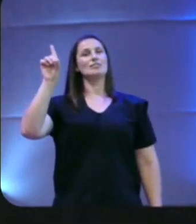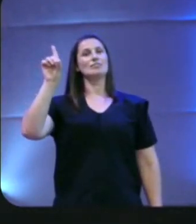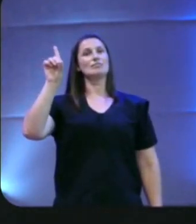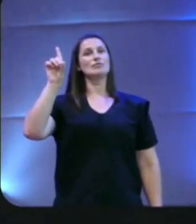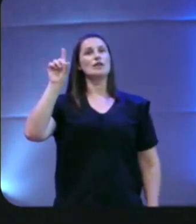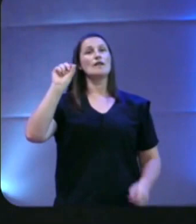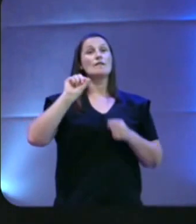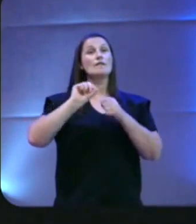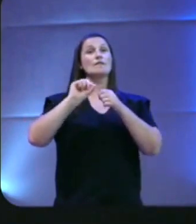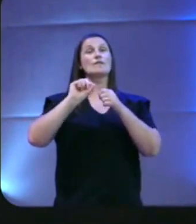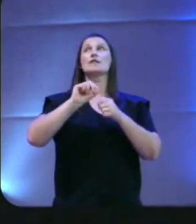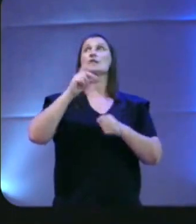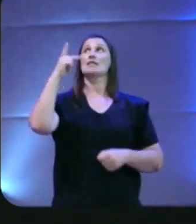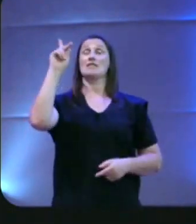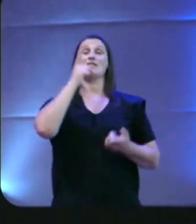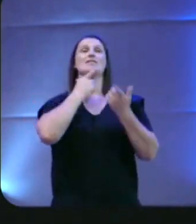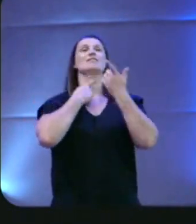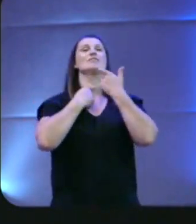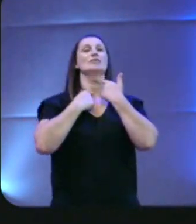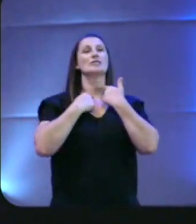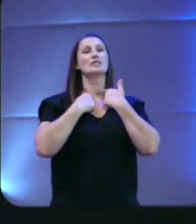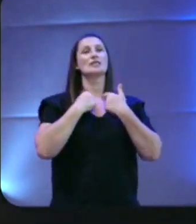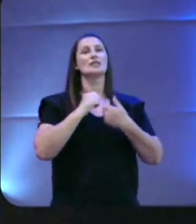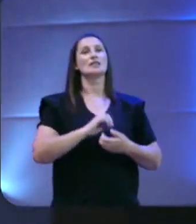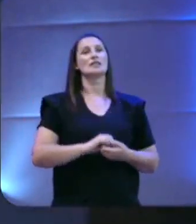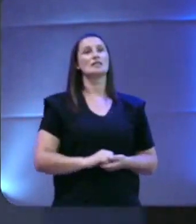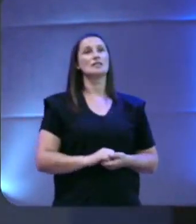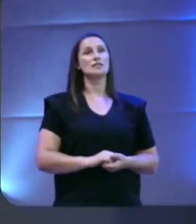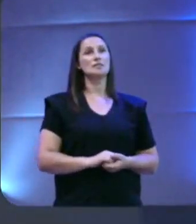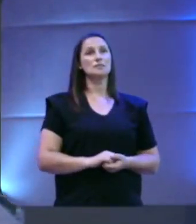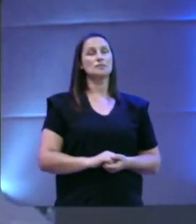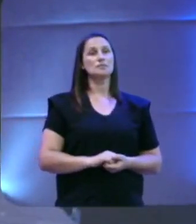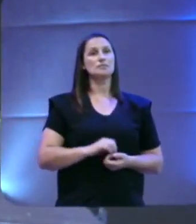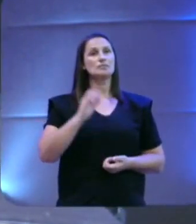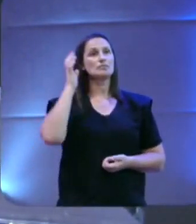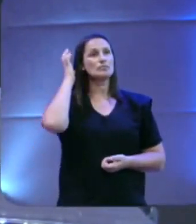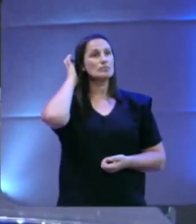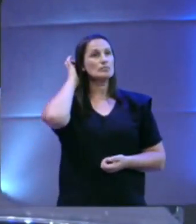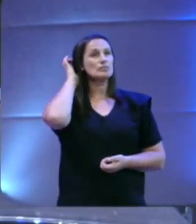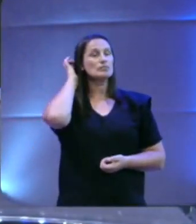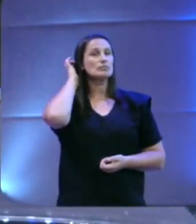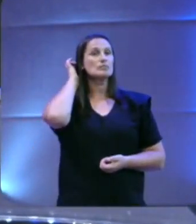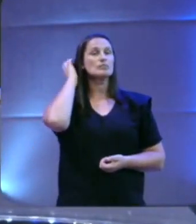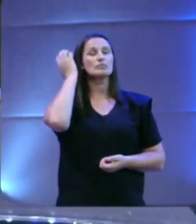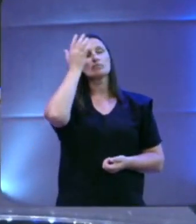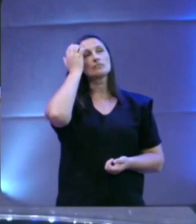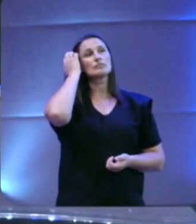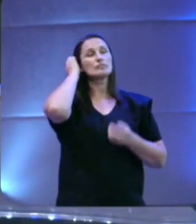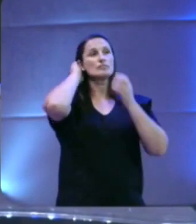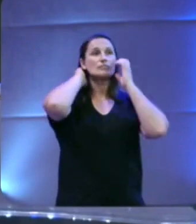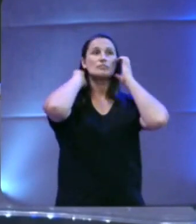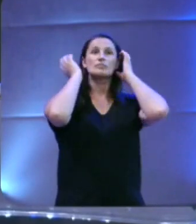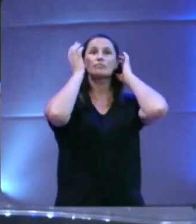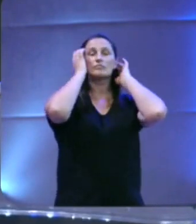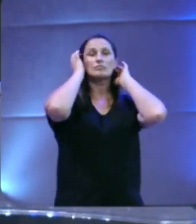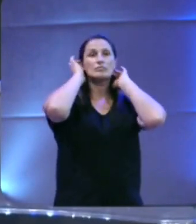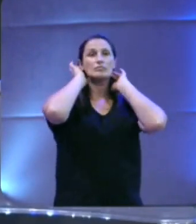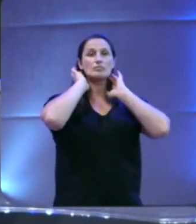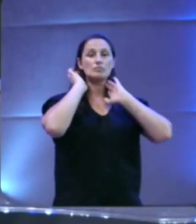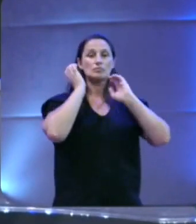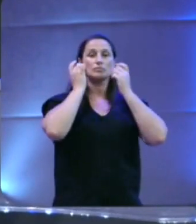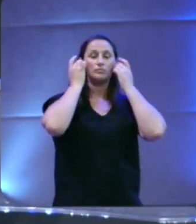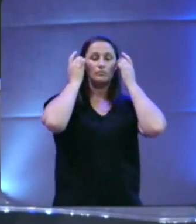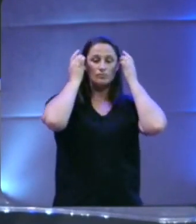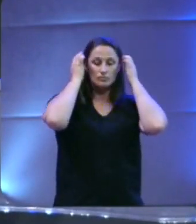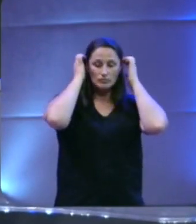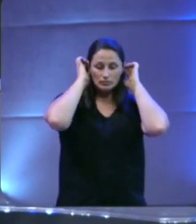de Deus na sua vida. Tem um texto da palavra de Deus que me inspira muito e que eu acho que é o melhor resumo do